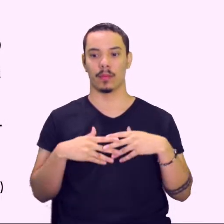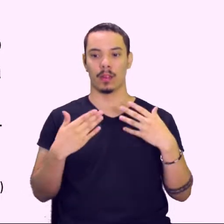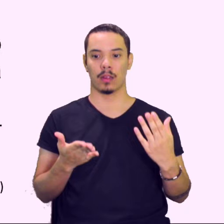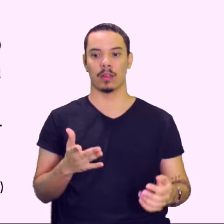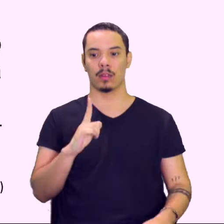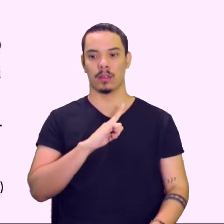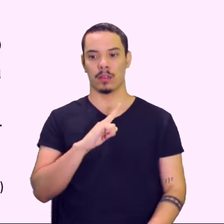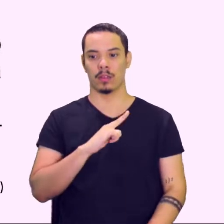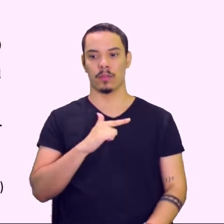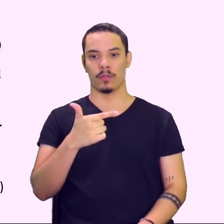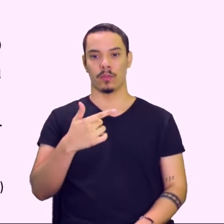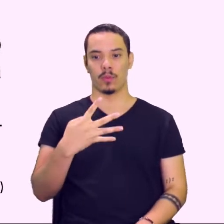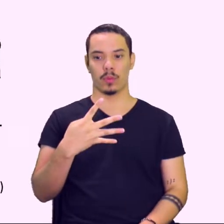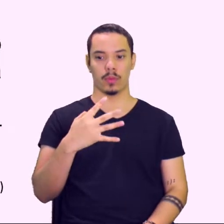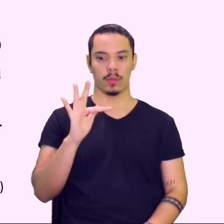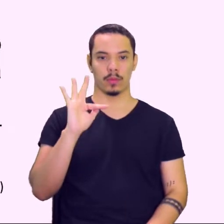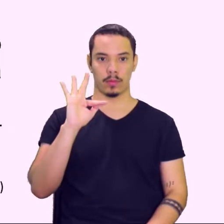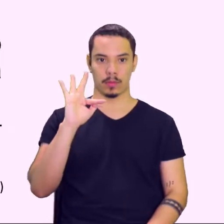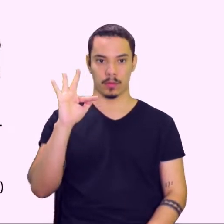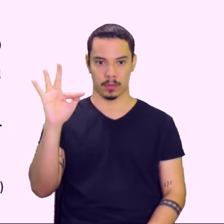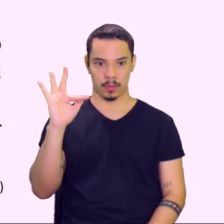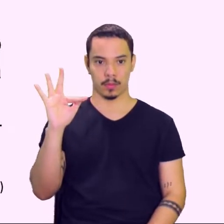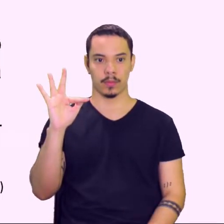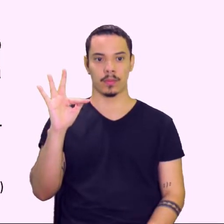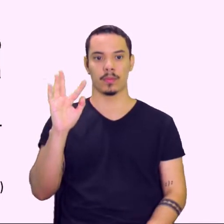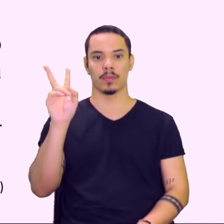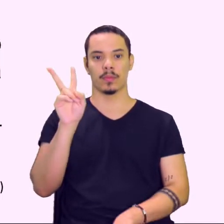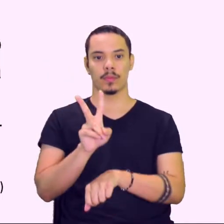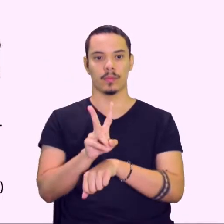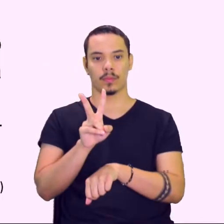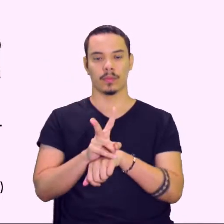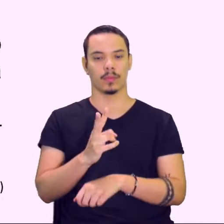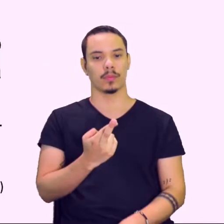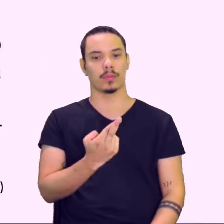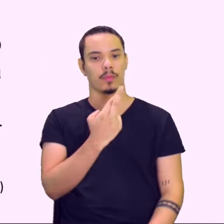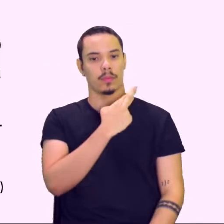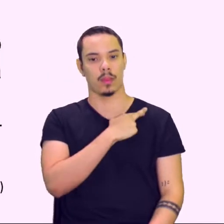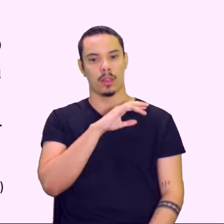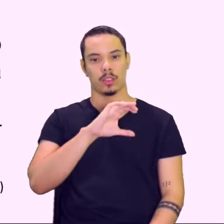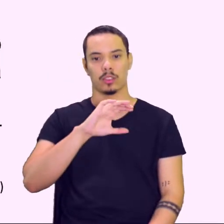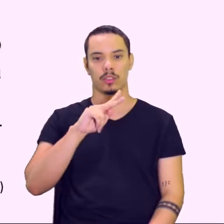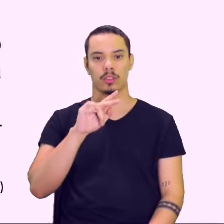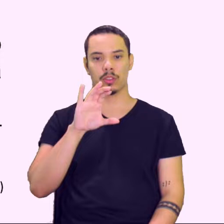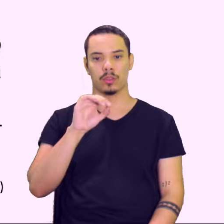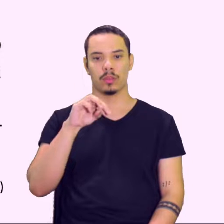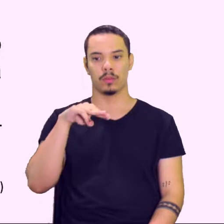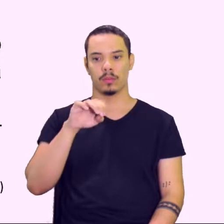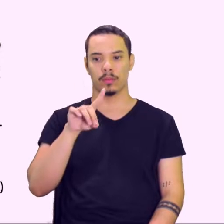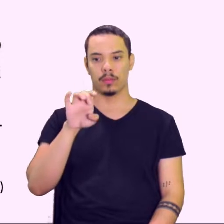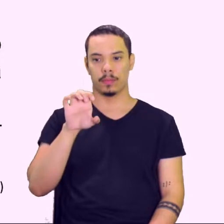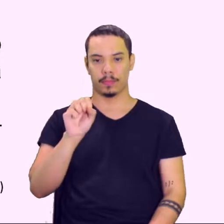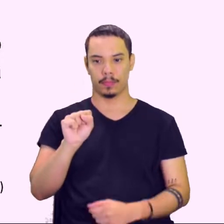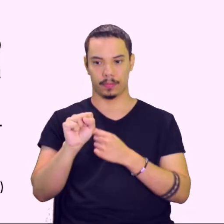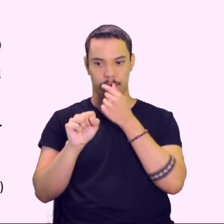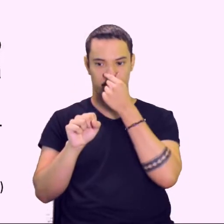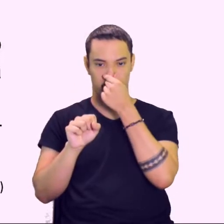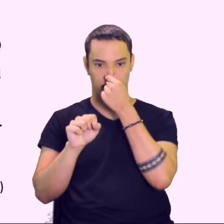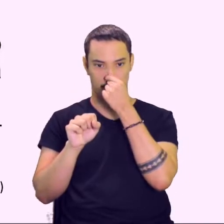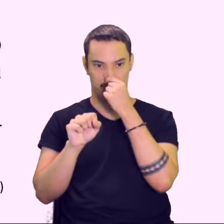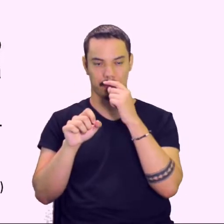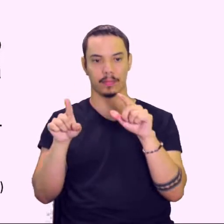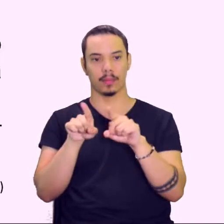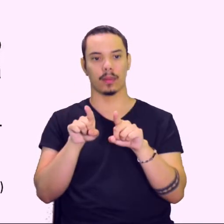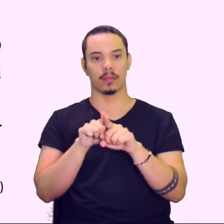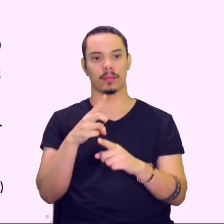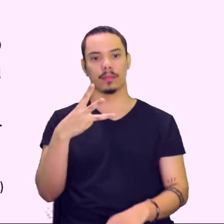24 federais de responsabilidade do Instituto Chico Mendes, 38 estaduais de responsabilidade da